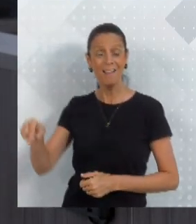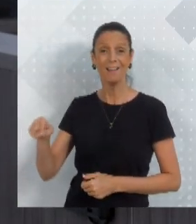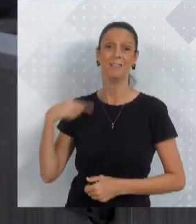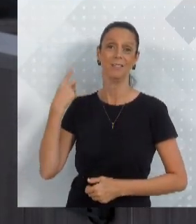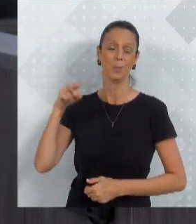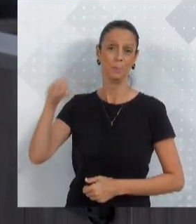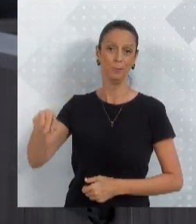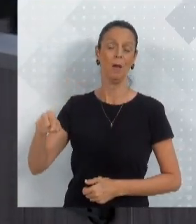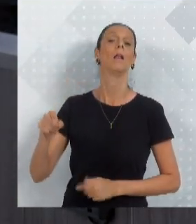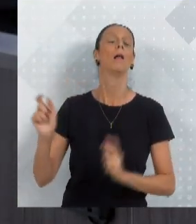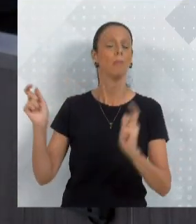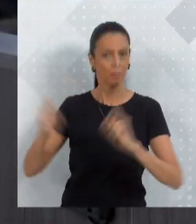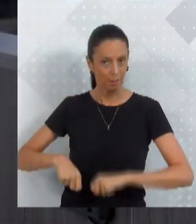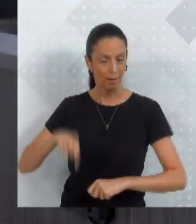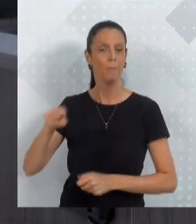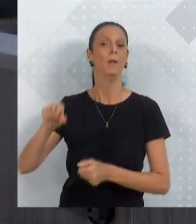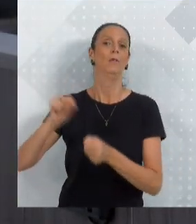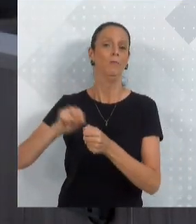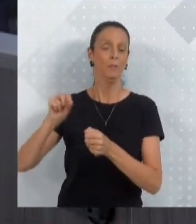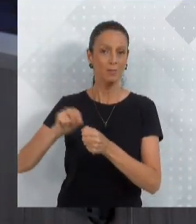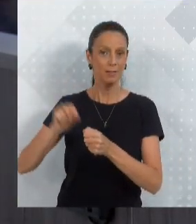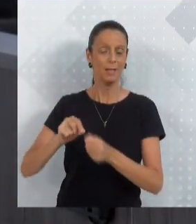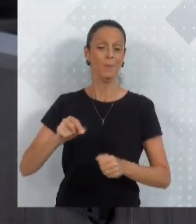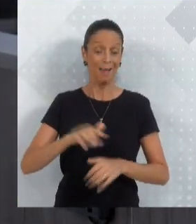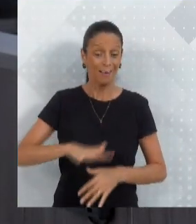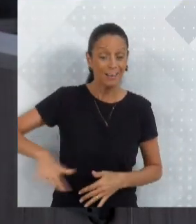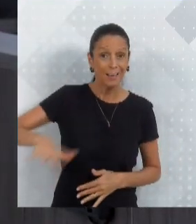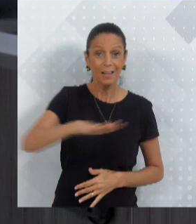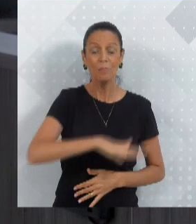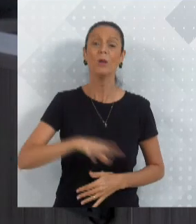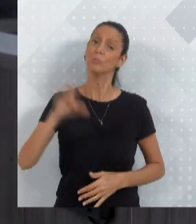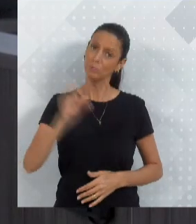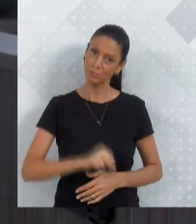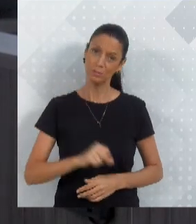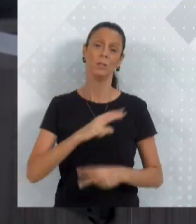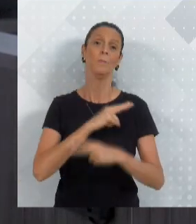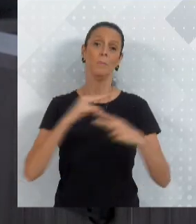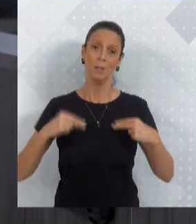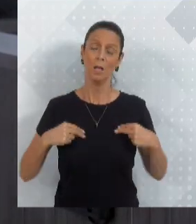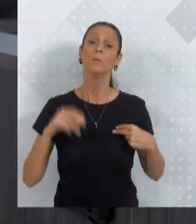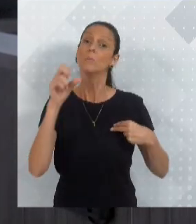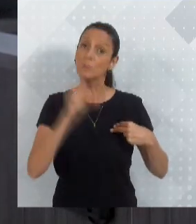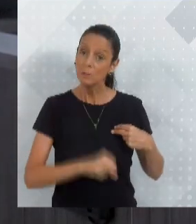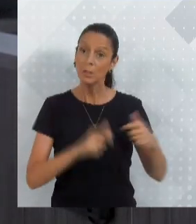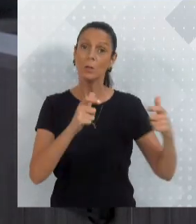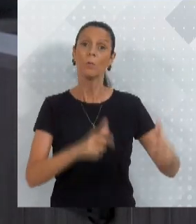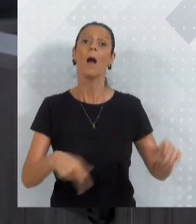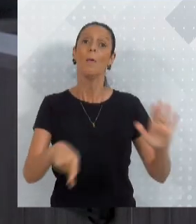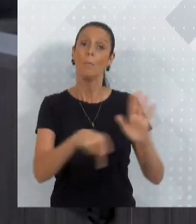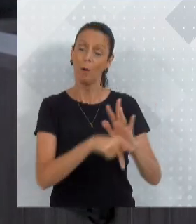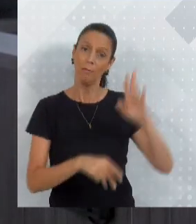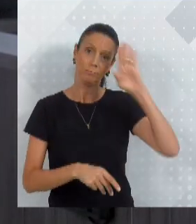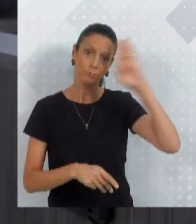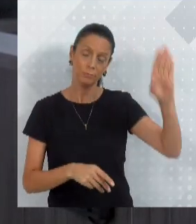ela tem essa condição. E aquela região merece, sim, merece os veteranos lá, merece uma unidade de saúde,